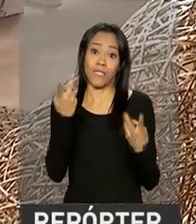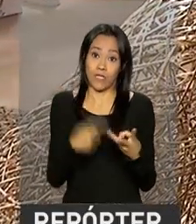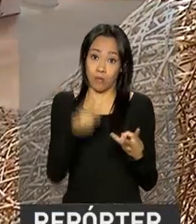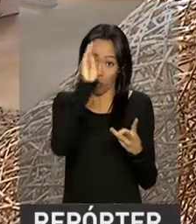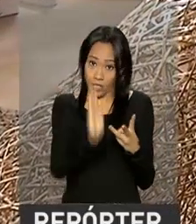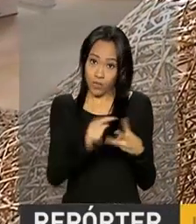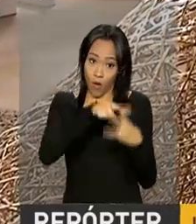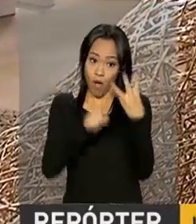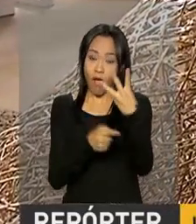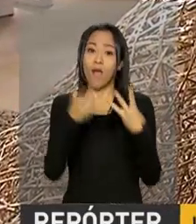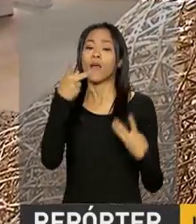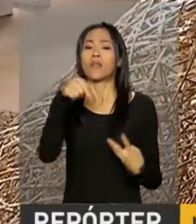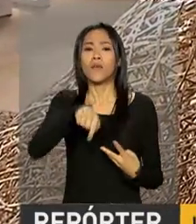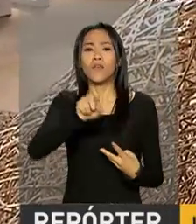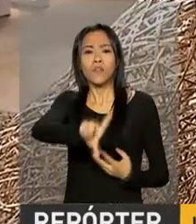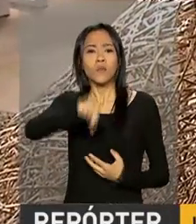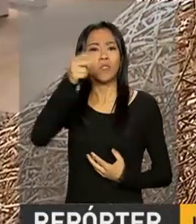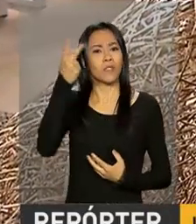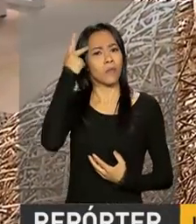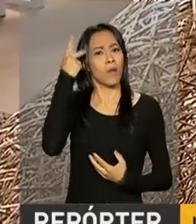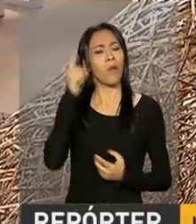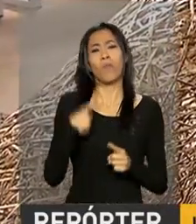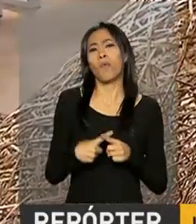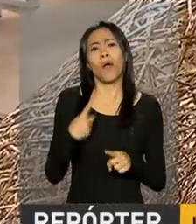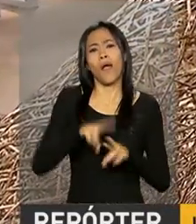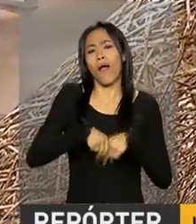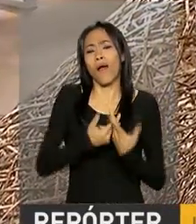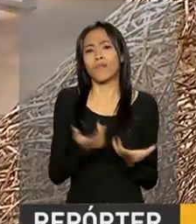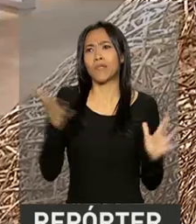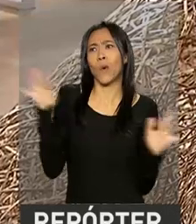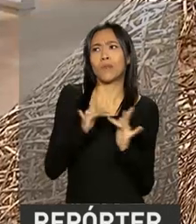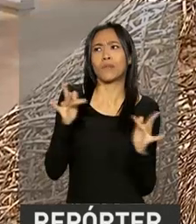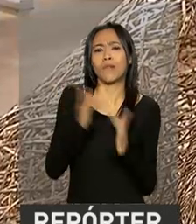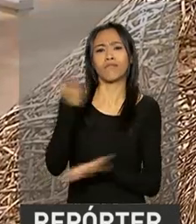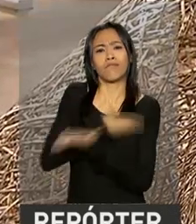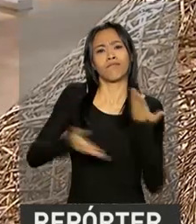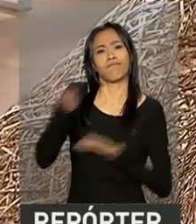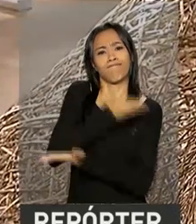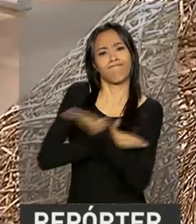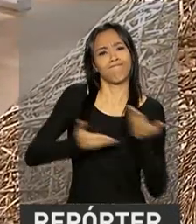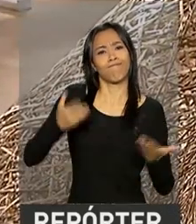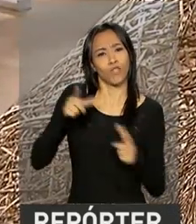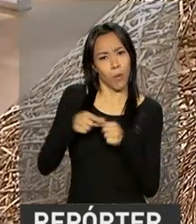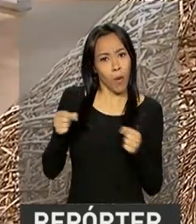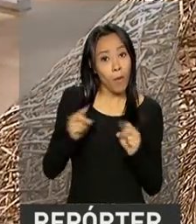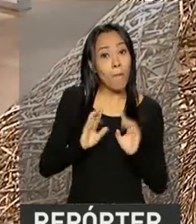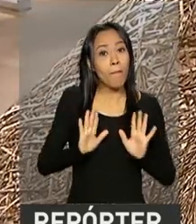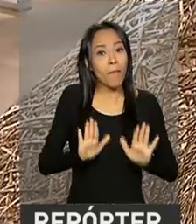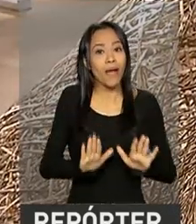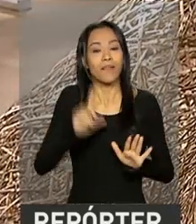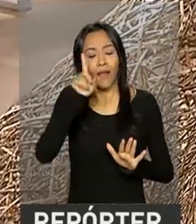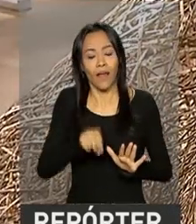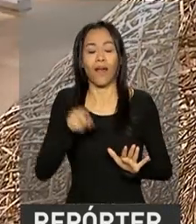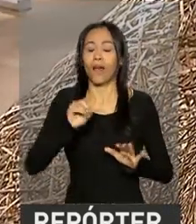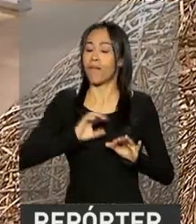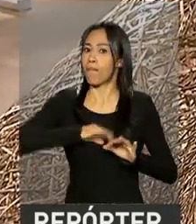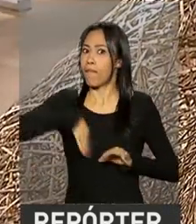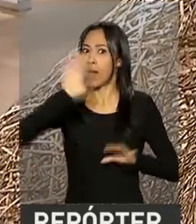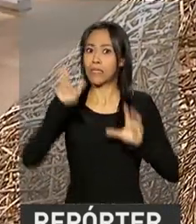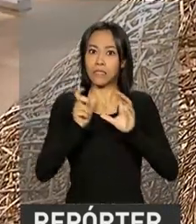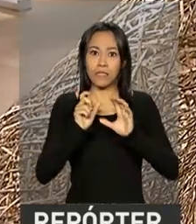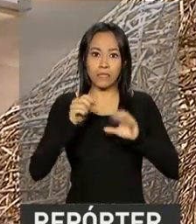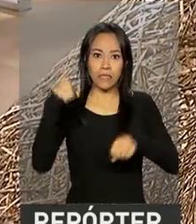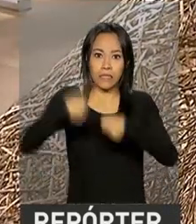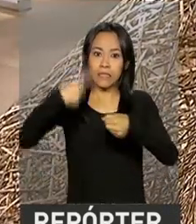paulista foi escolhida como pioneira não só por causa da relação que tem com a cultura nipônica, mas por ser a maior cidade do